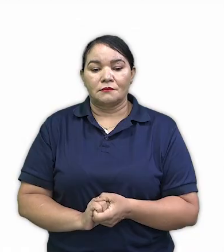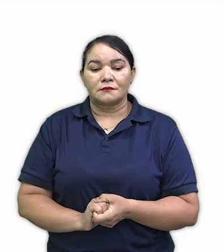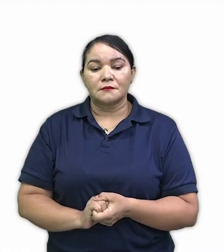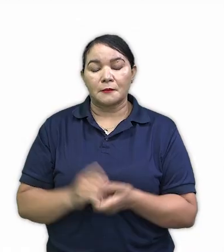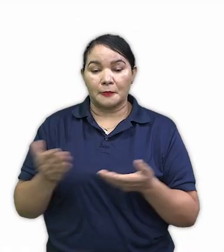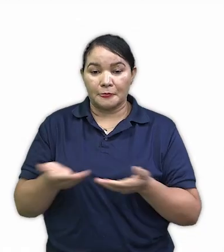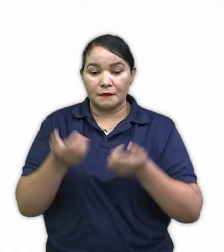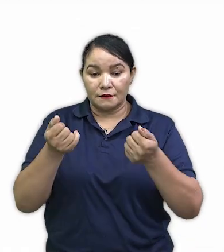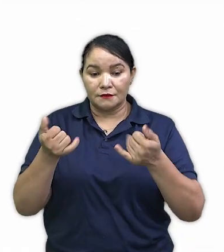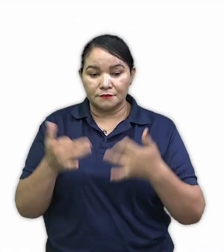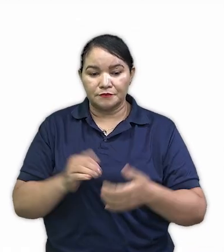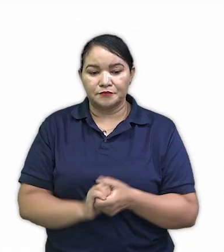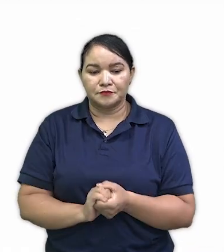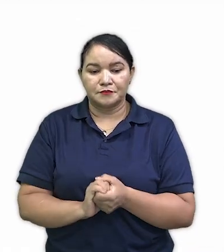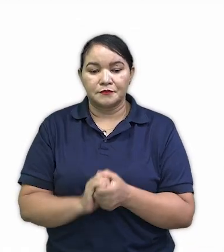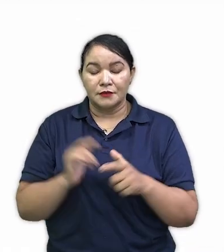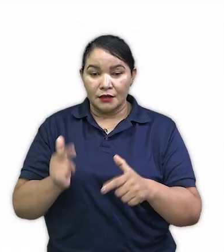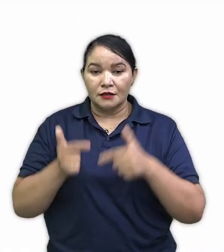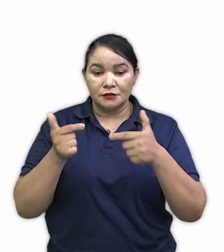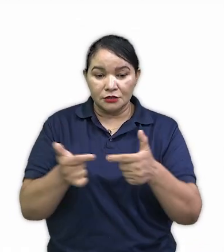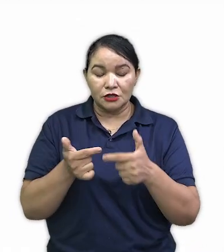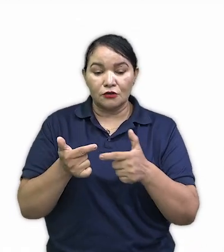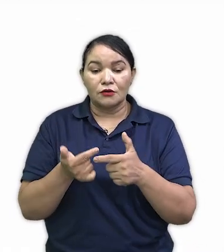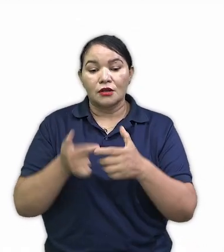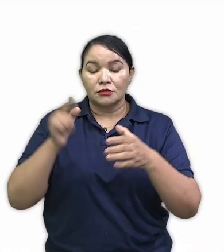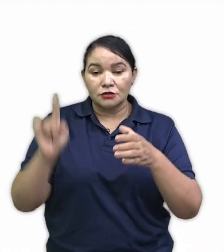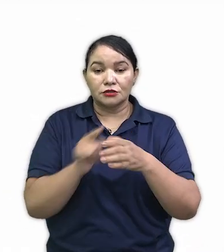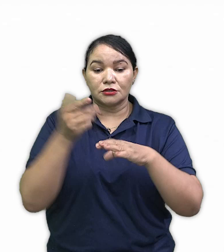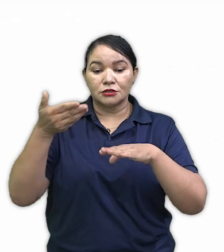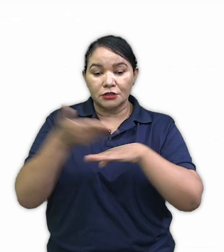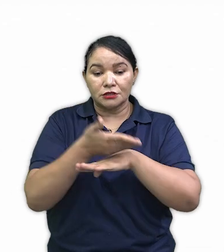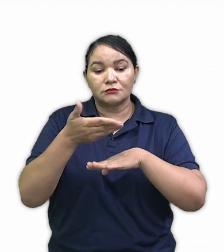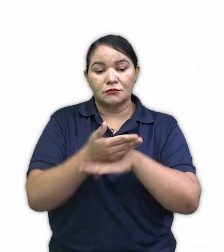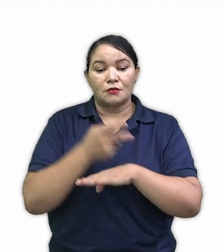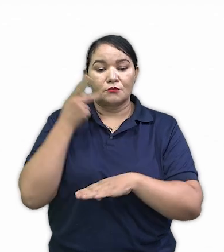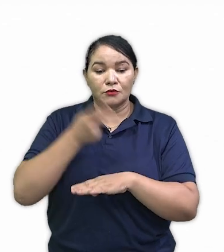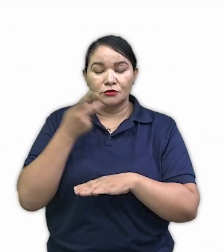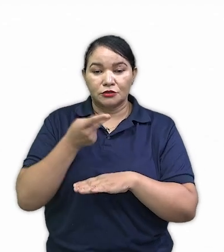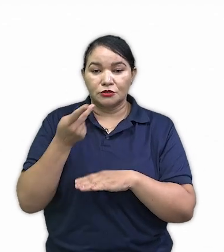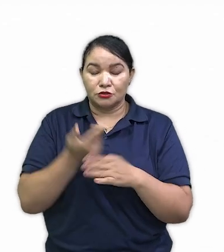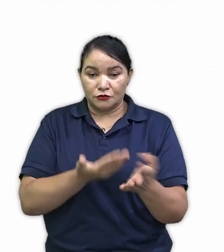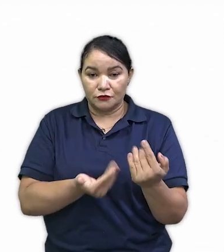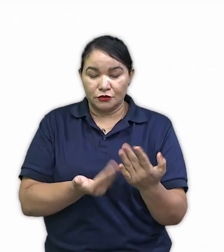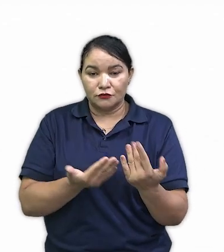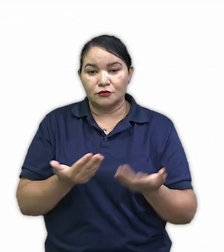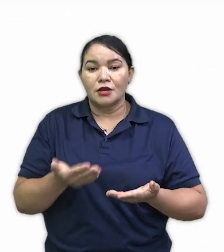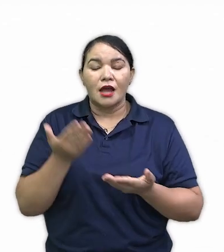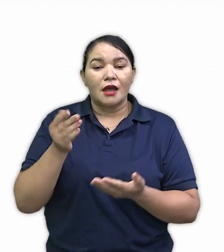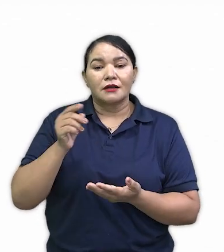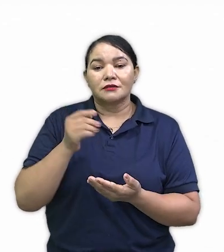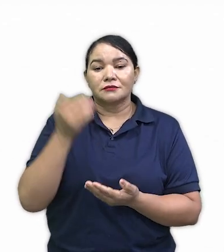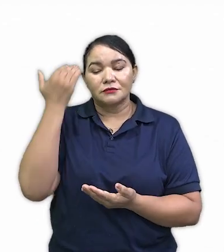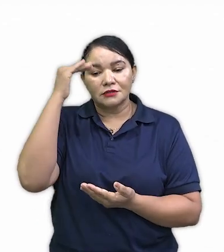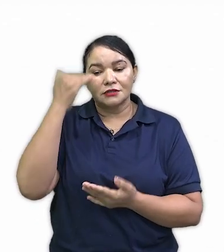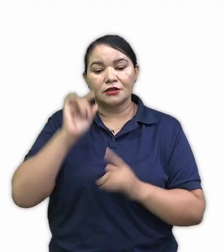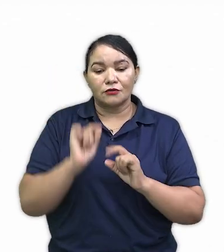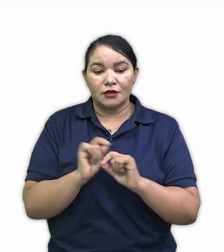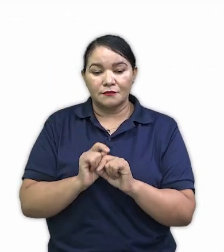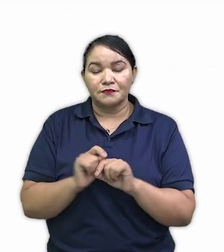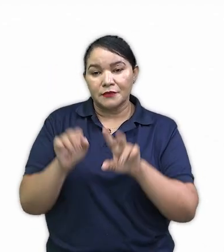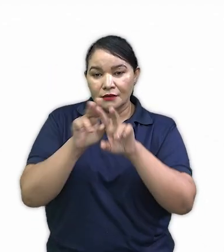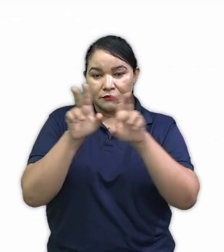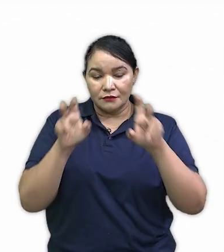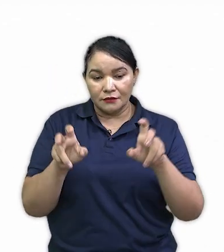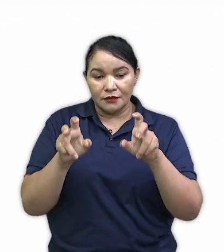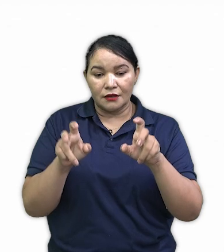lá. A ação de engajamento político das diferentes juventudes, entendendo um pouco mais dessa história, a gente vê que o